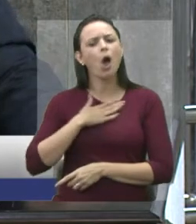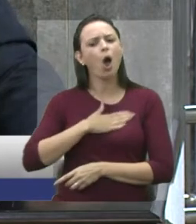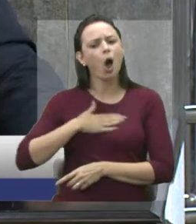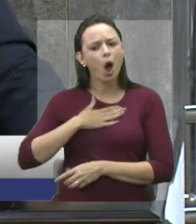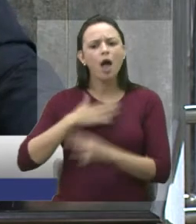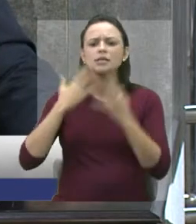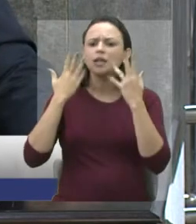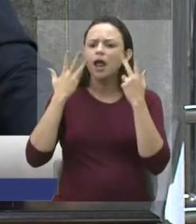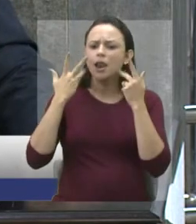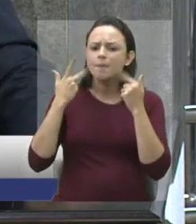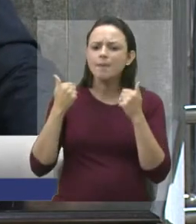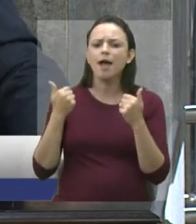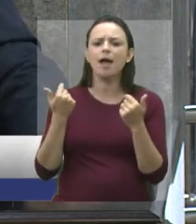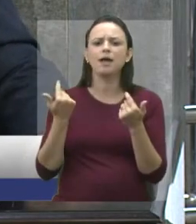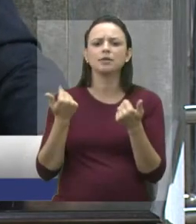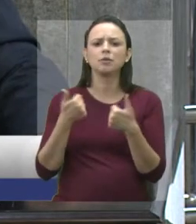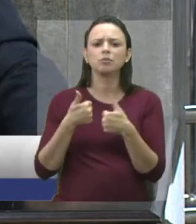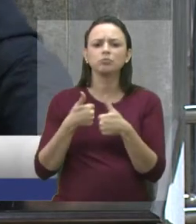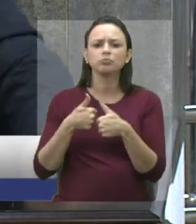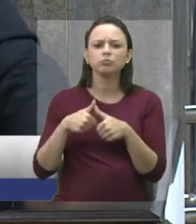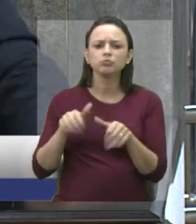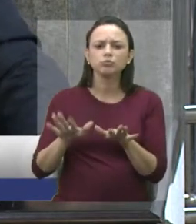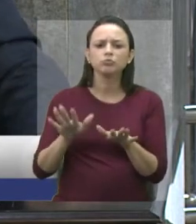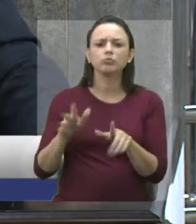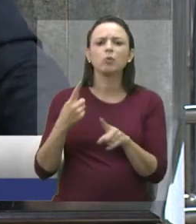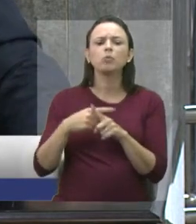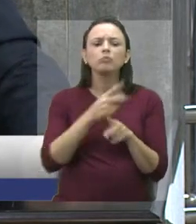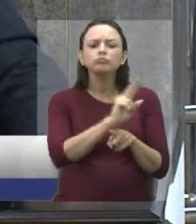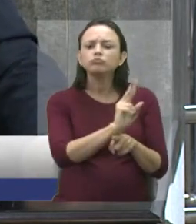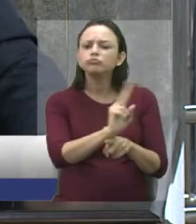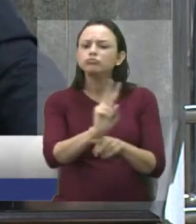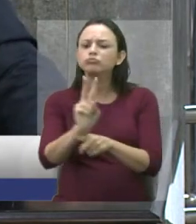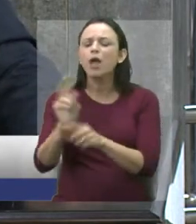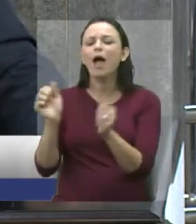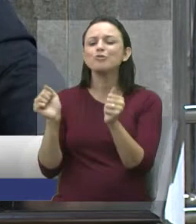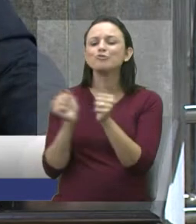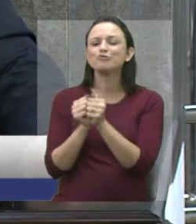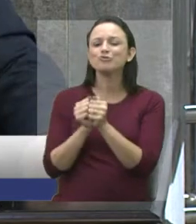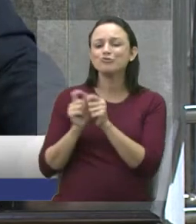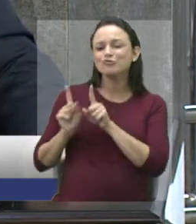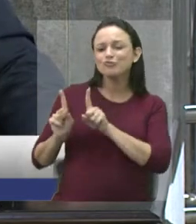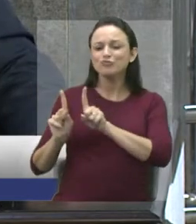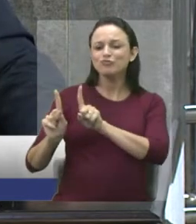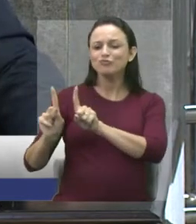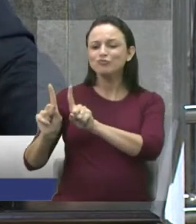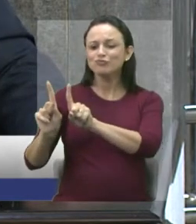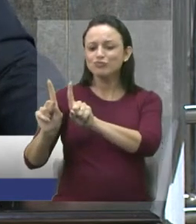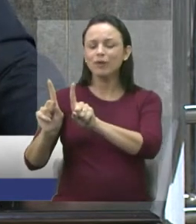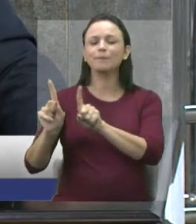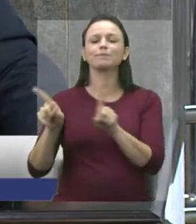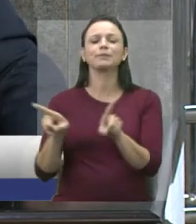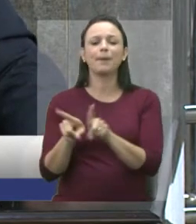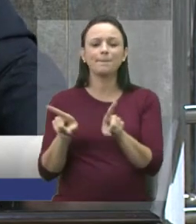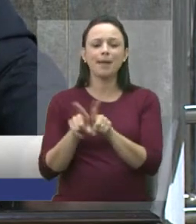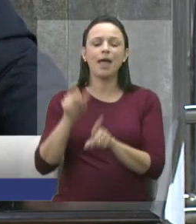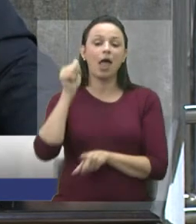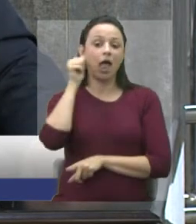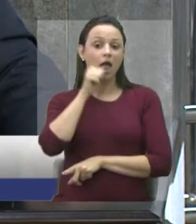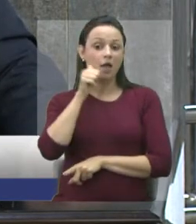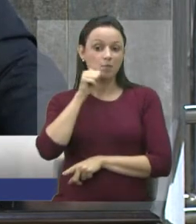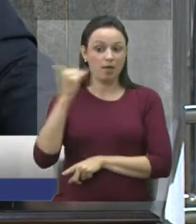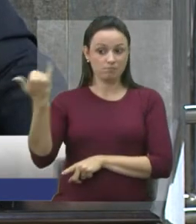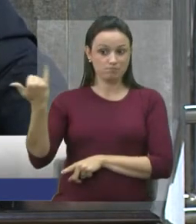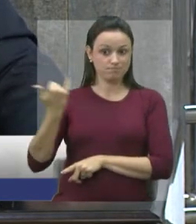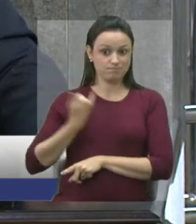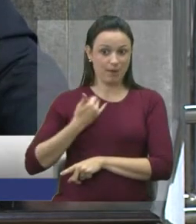animais que vivem lá, porque eles acabavam fazendo as rondas juntos. A própria moradora que relatou